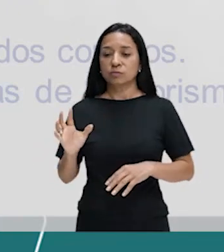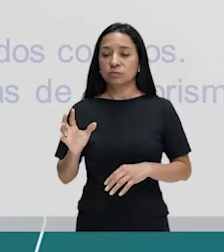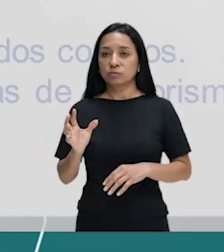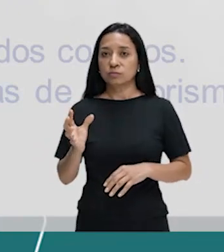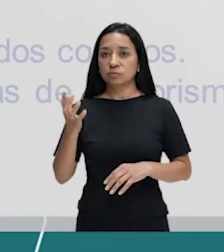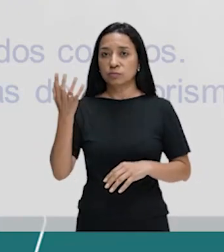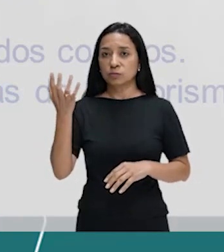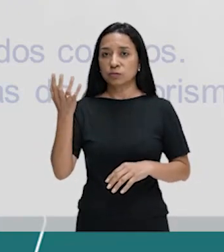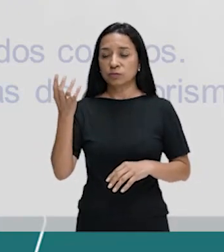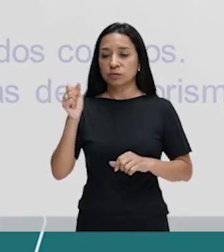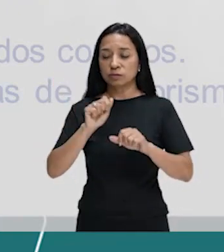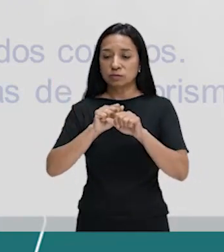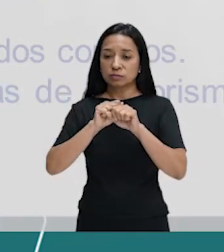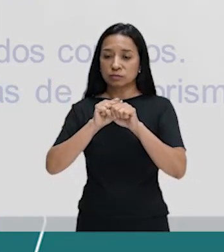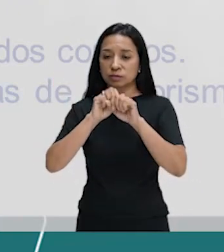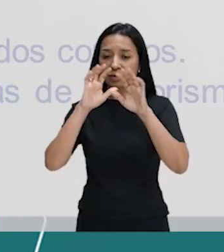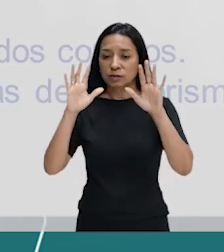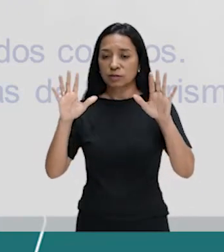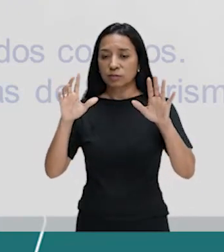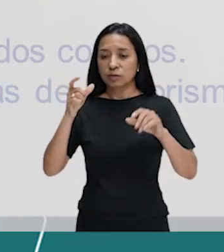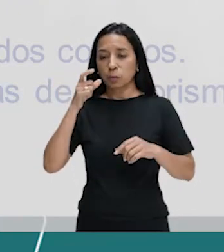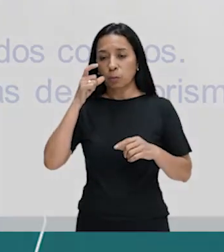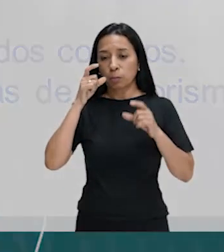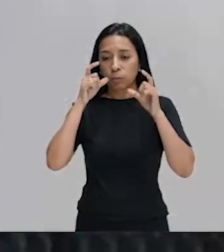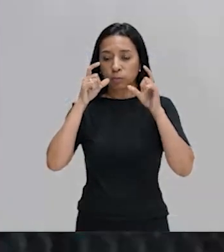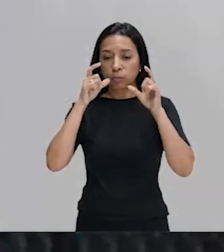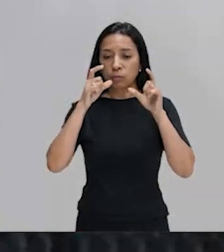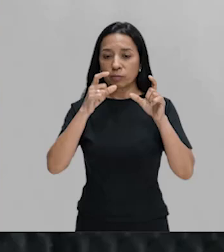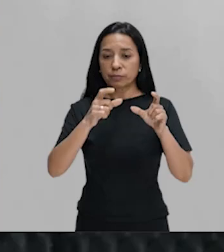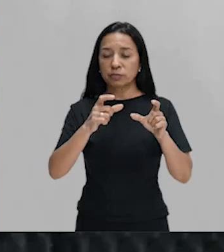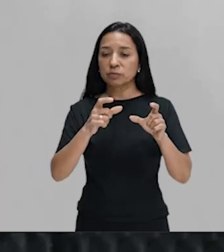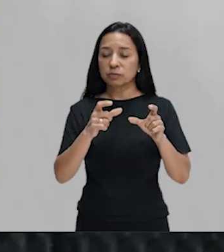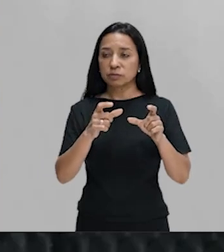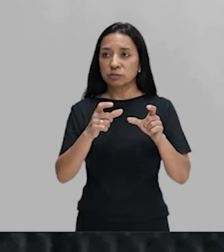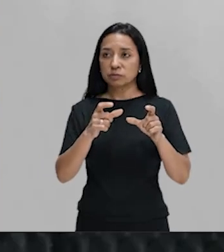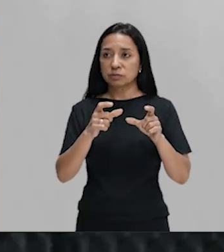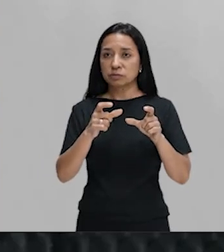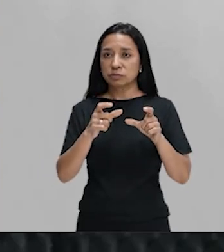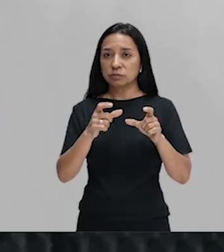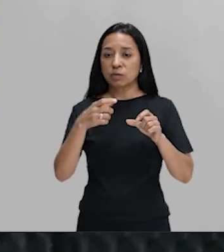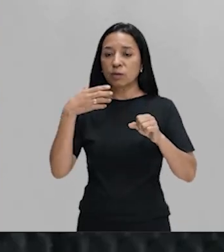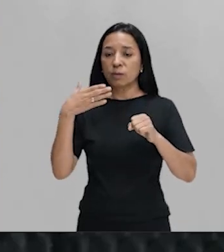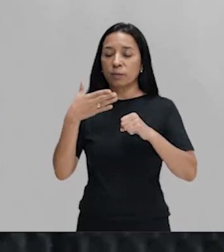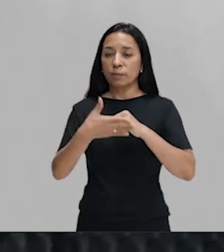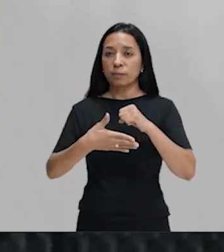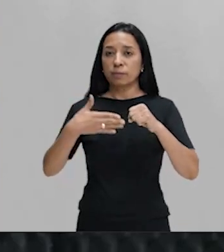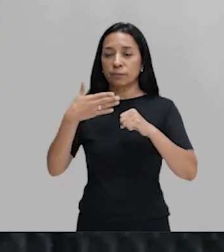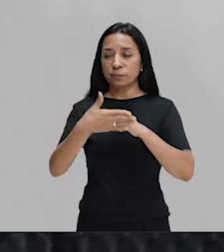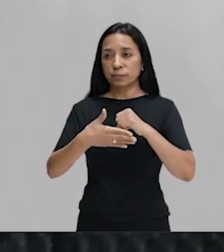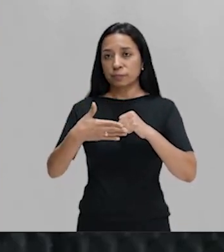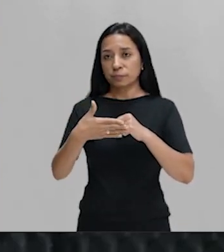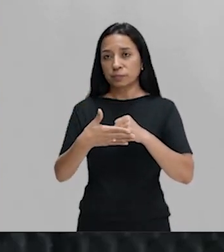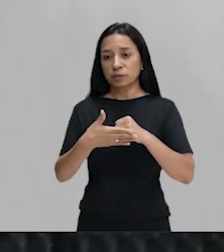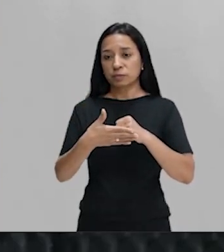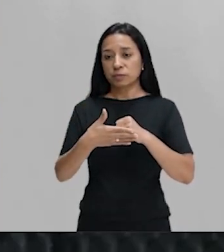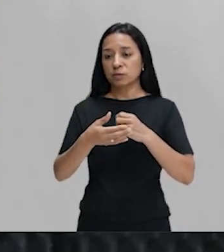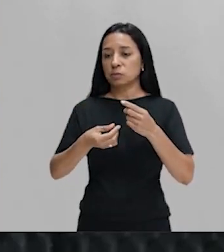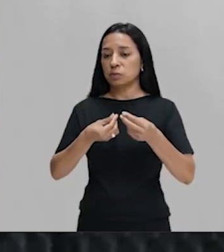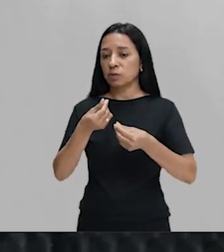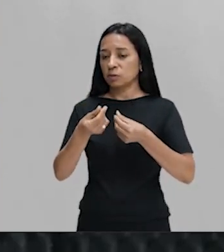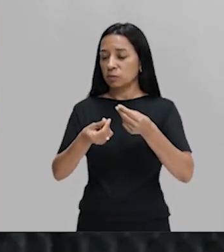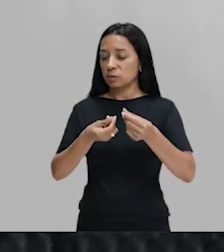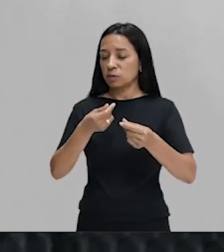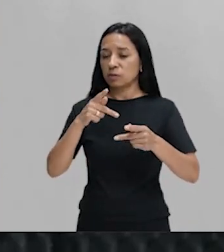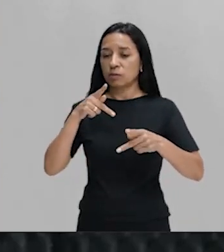acontece claramente pelo interesse, eu diria basicamente o quê? O interesse econômico, o